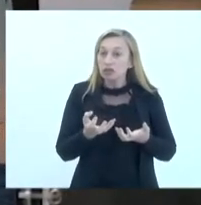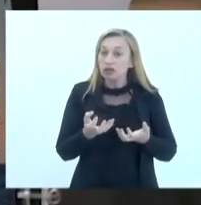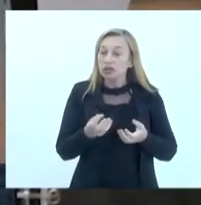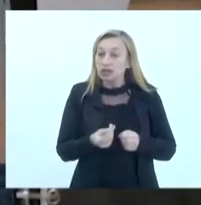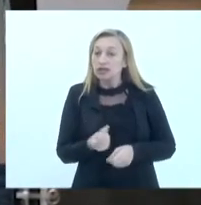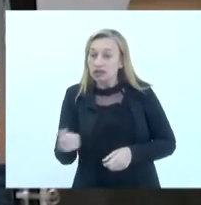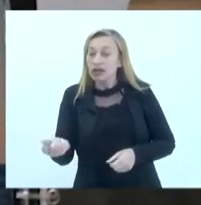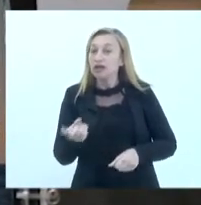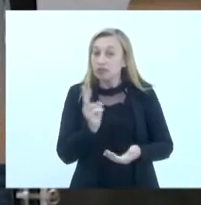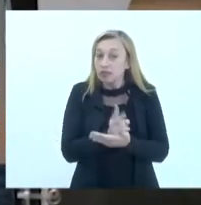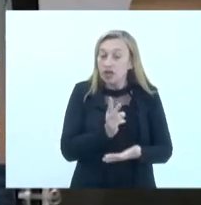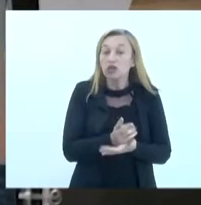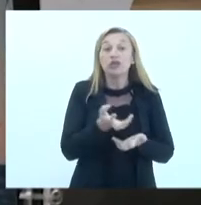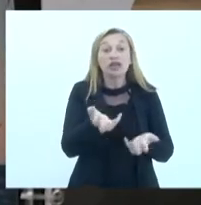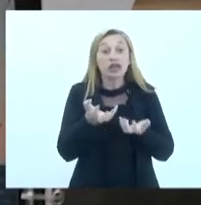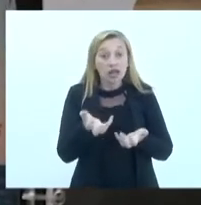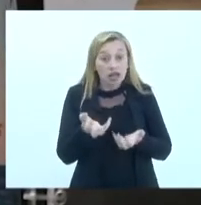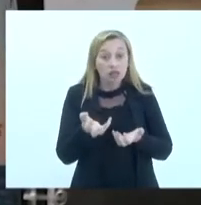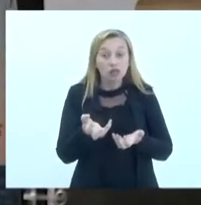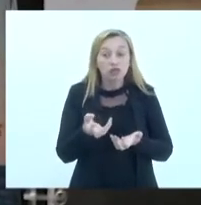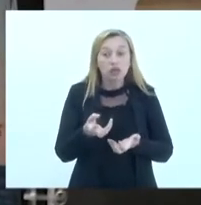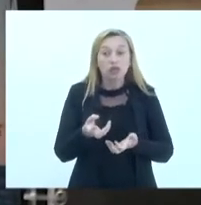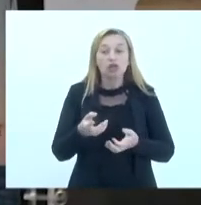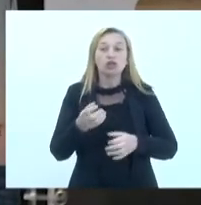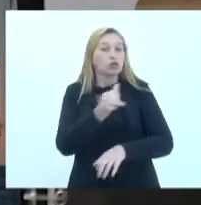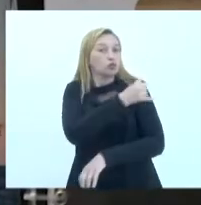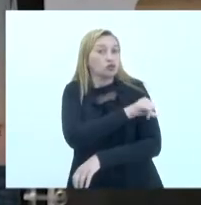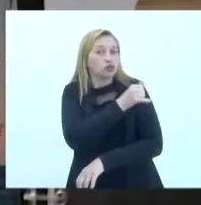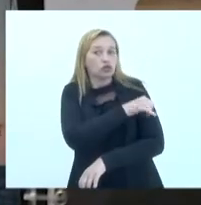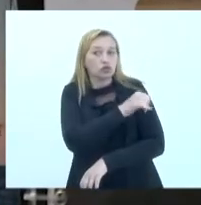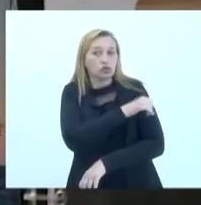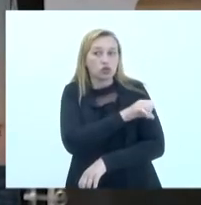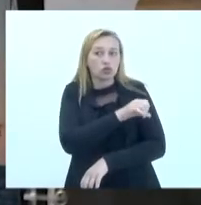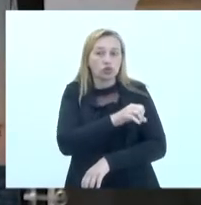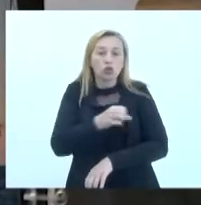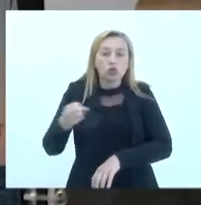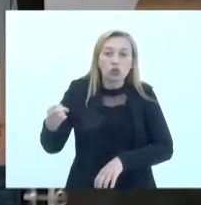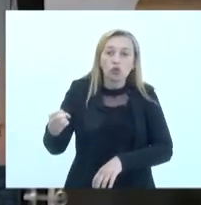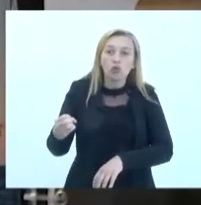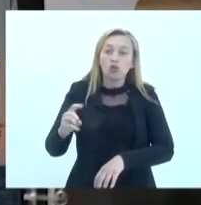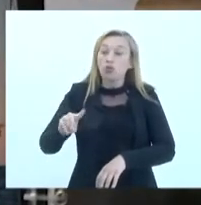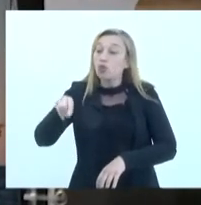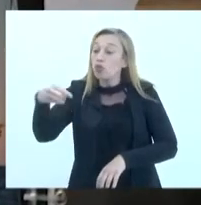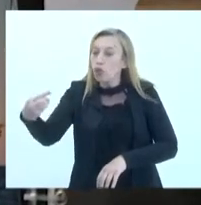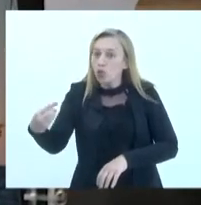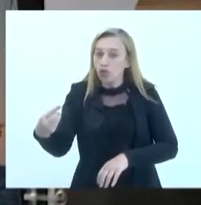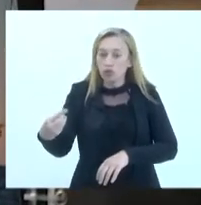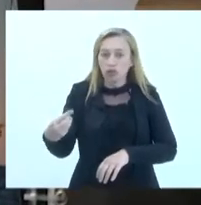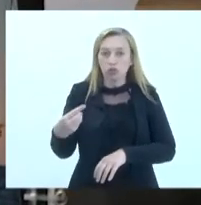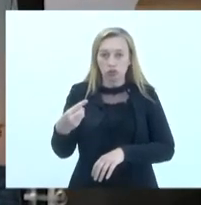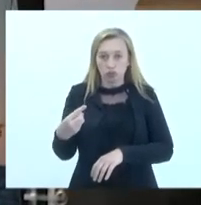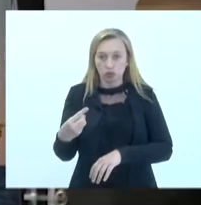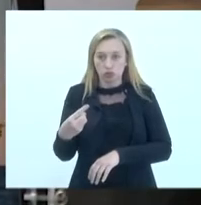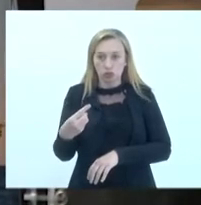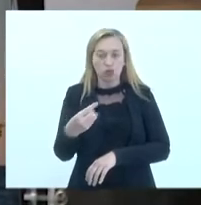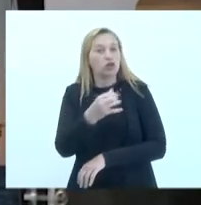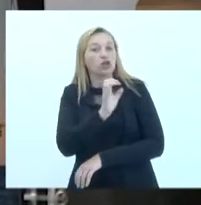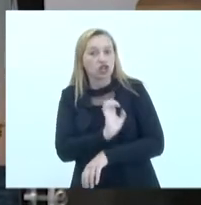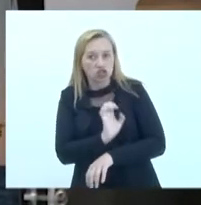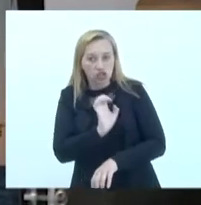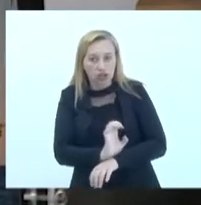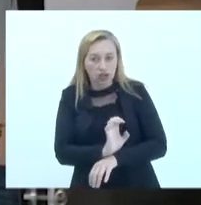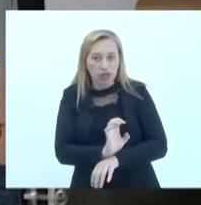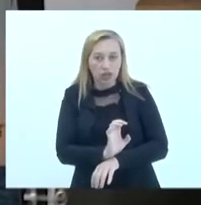quer fazer com que o Rio de Janeiro seja um outro Estado, com um outro perfil, e a gente entende,